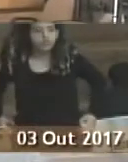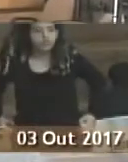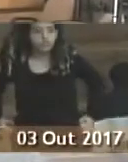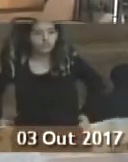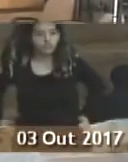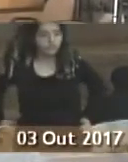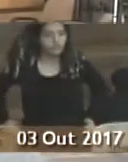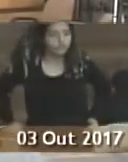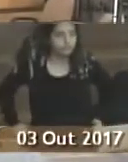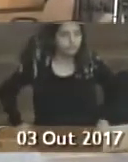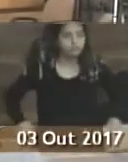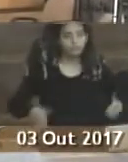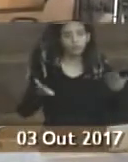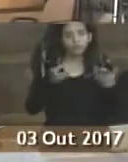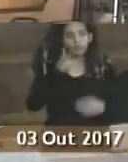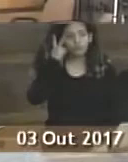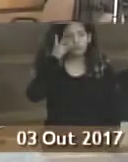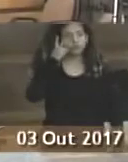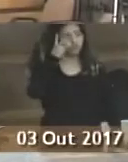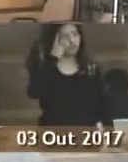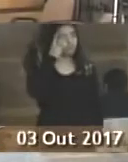Passar, então, para o vereador Jedi.